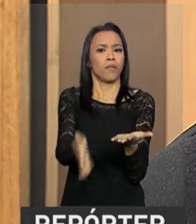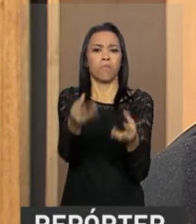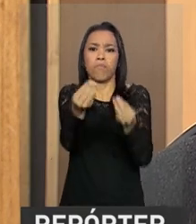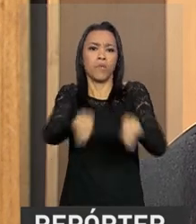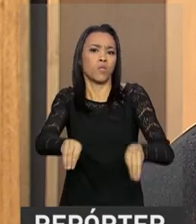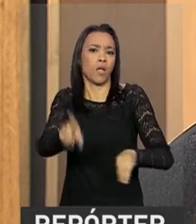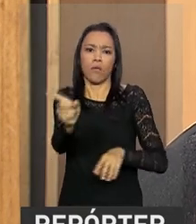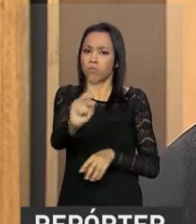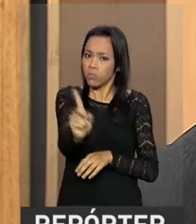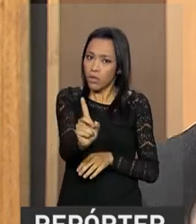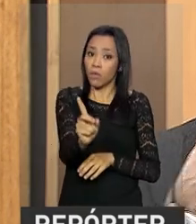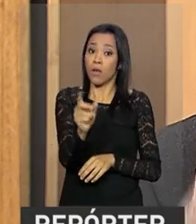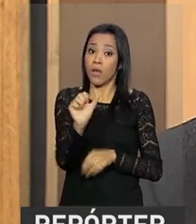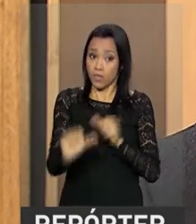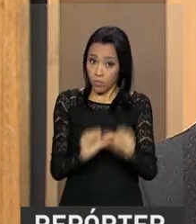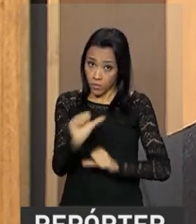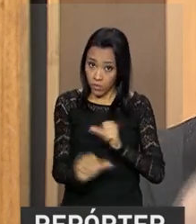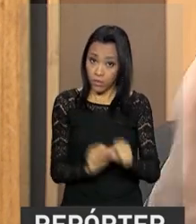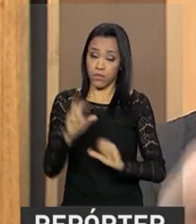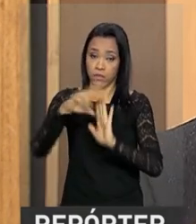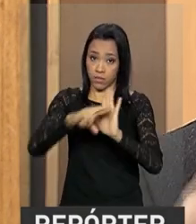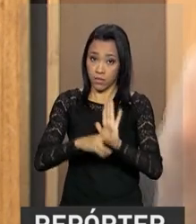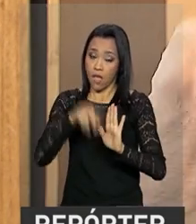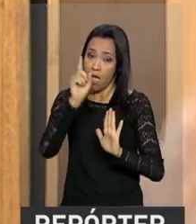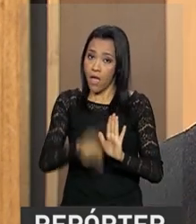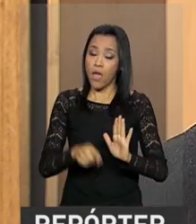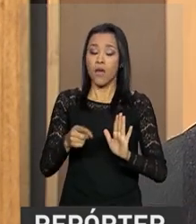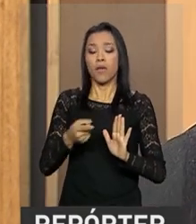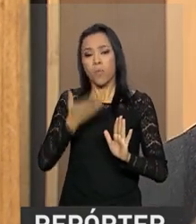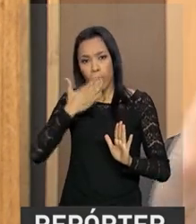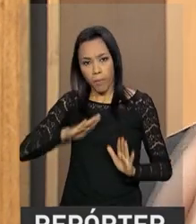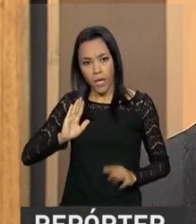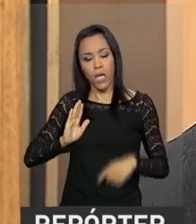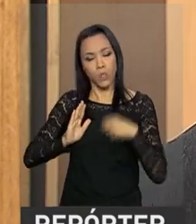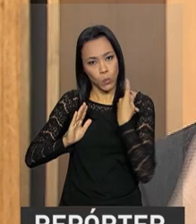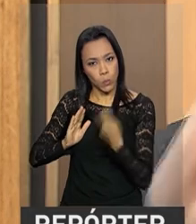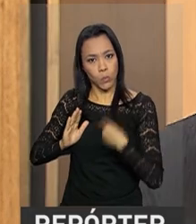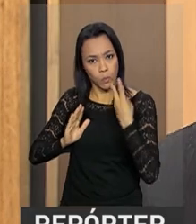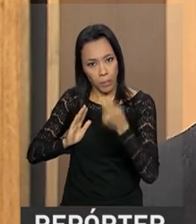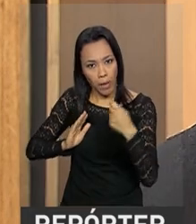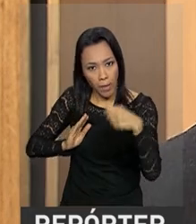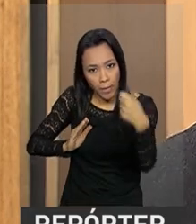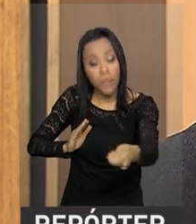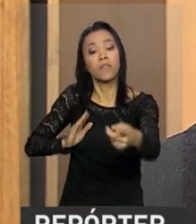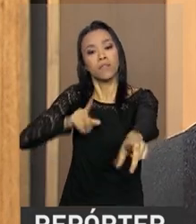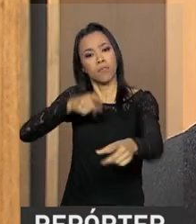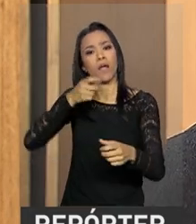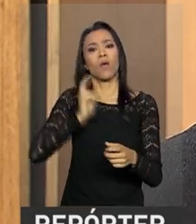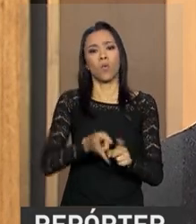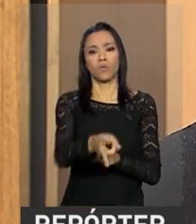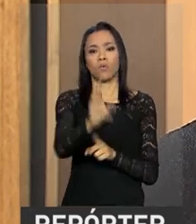previdência para poder prometer a cumprir o que você promete em relação ao pagamento das aposentadorias e pensões na frente